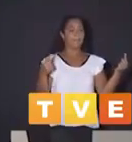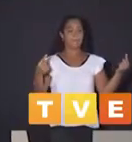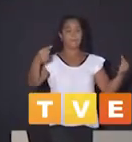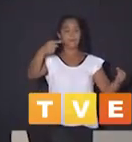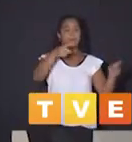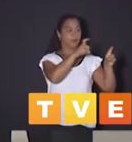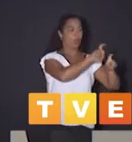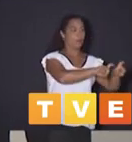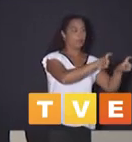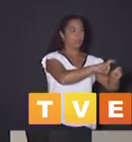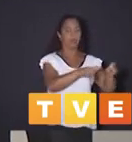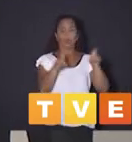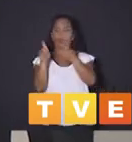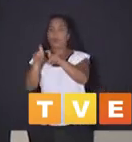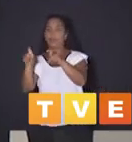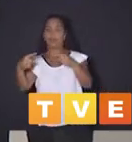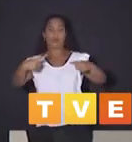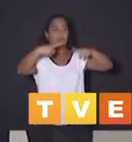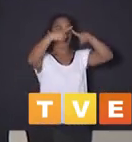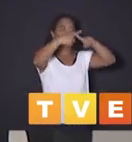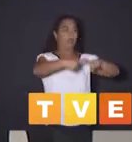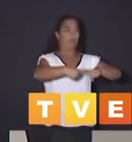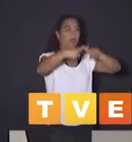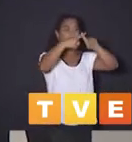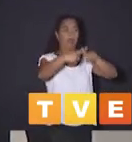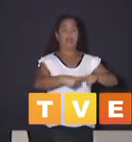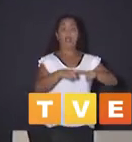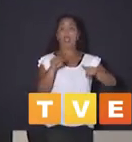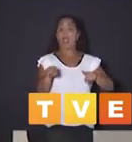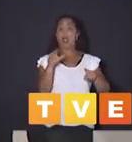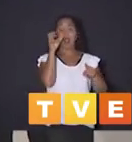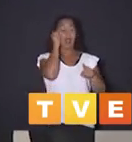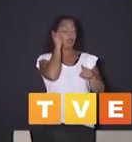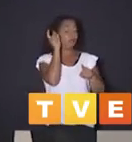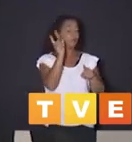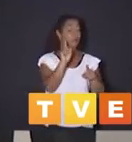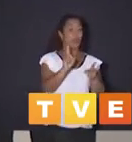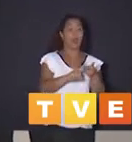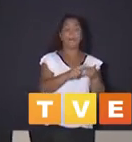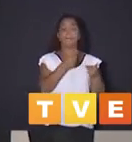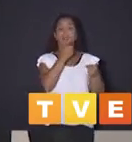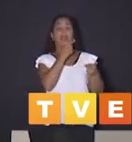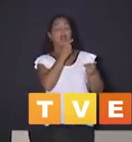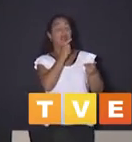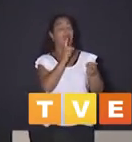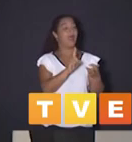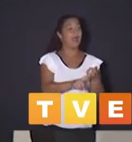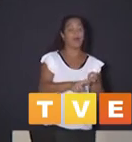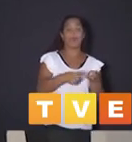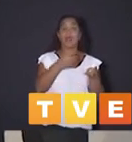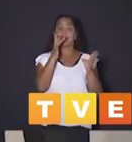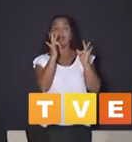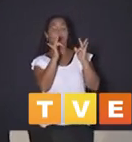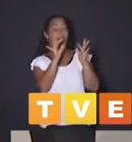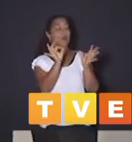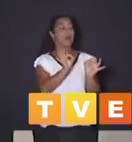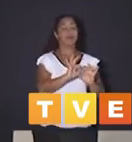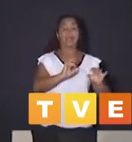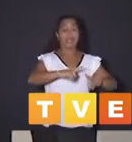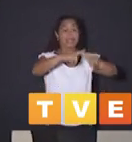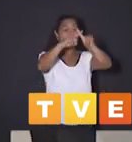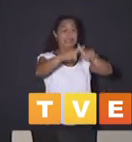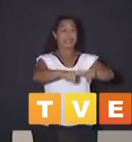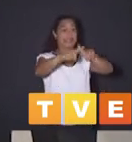e aí ó porque a máquina não dorme não come não bebe água no namora então ela fica ali um jogando contra a outra e